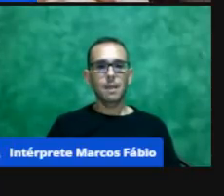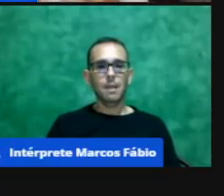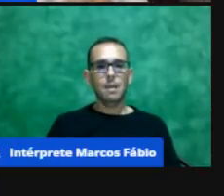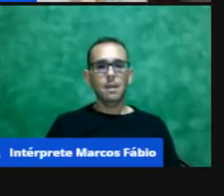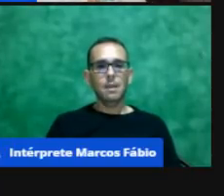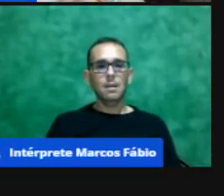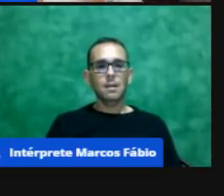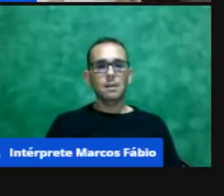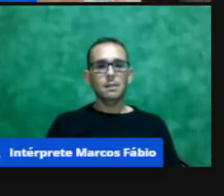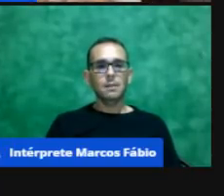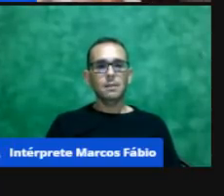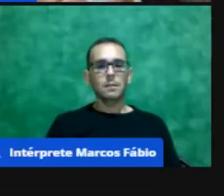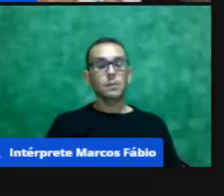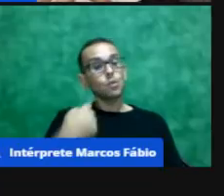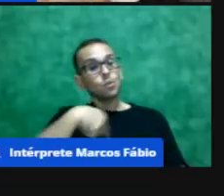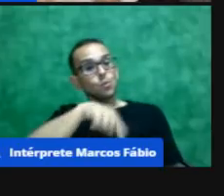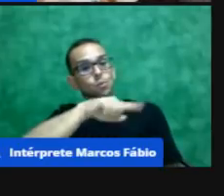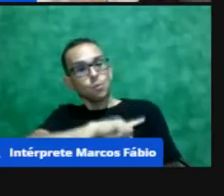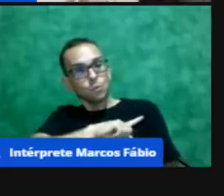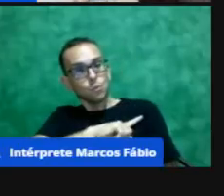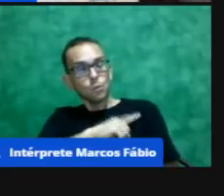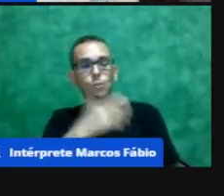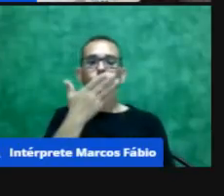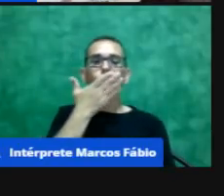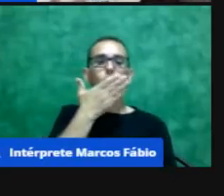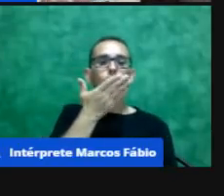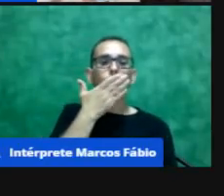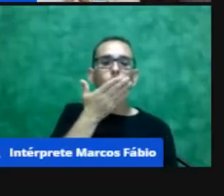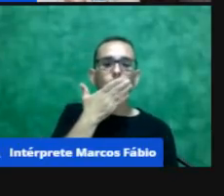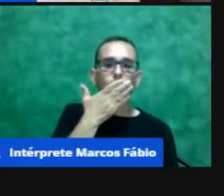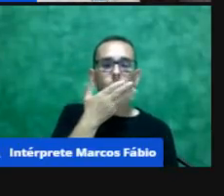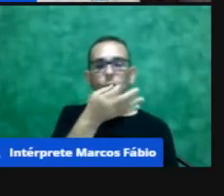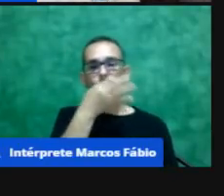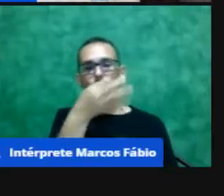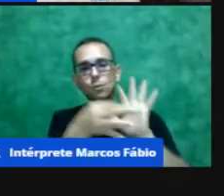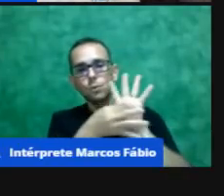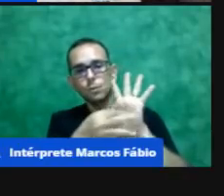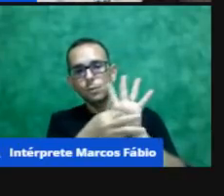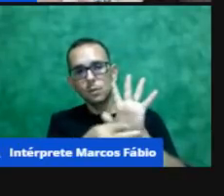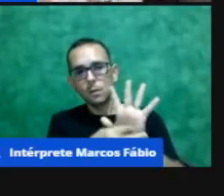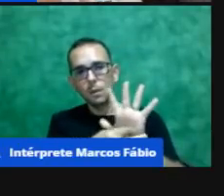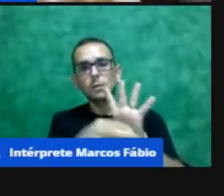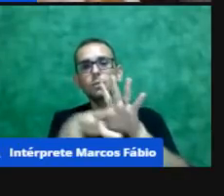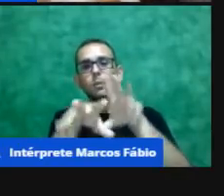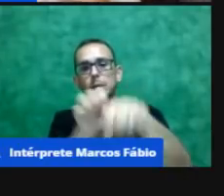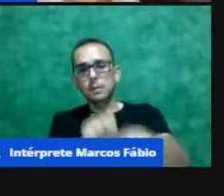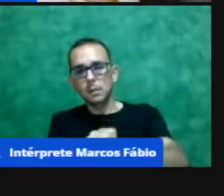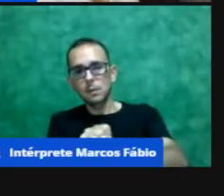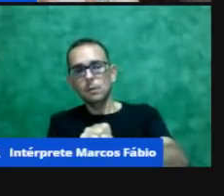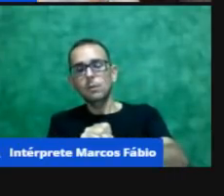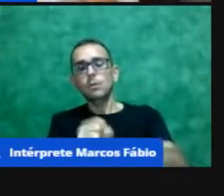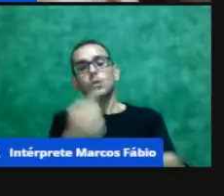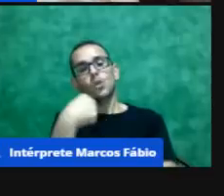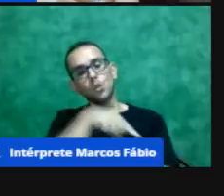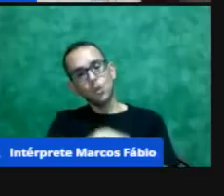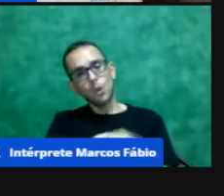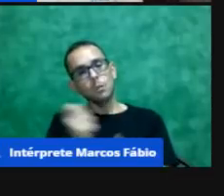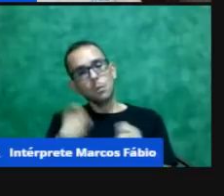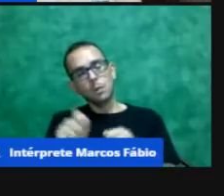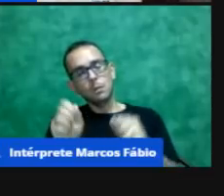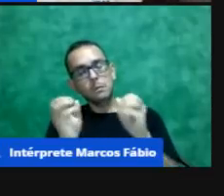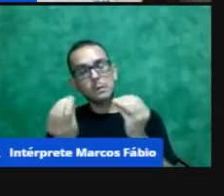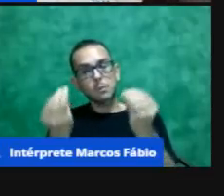e nos colocando as opções de sugestões de formação para a gente